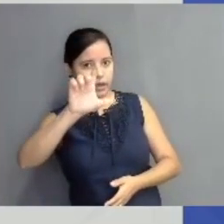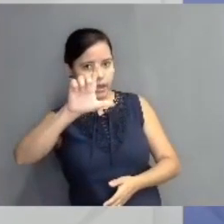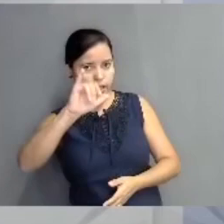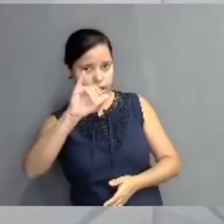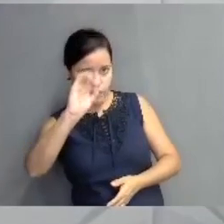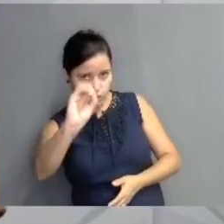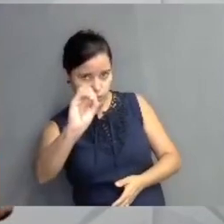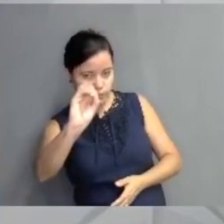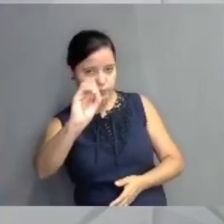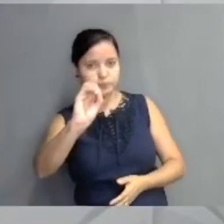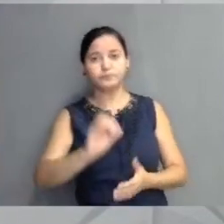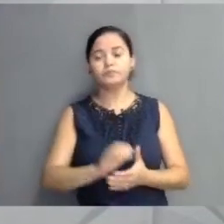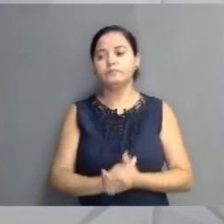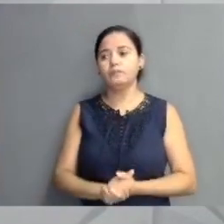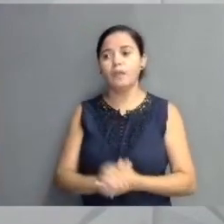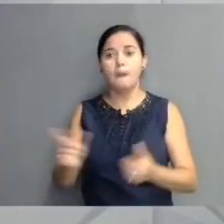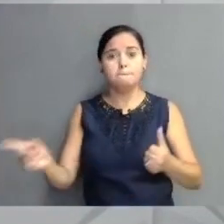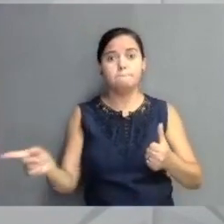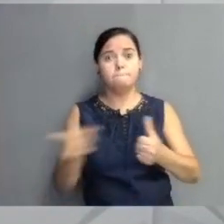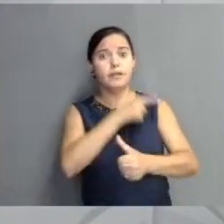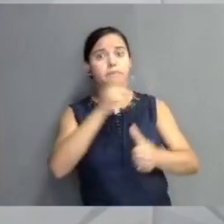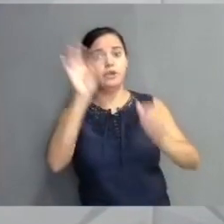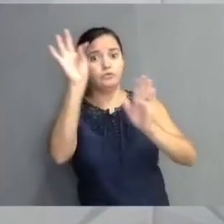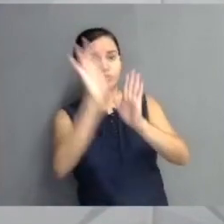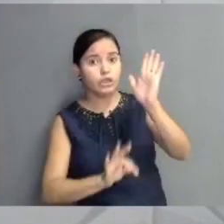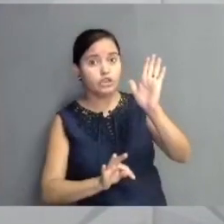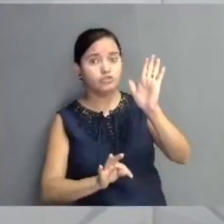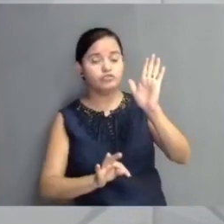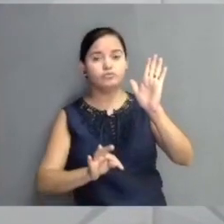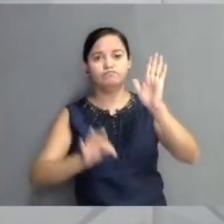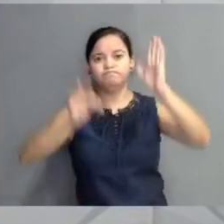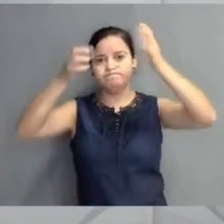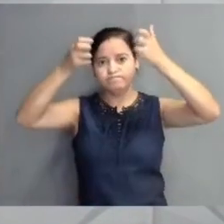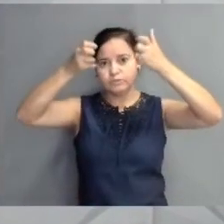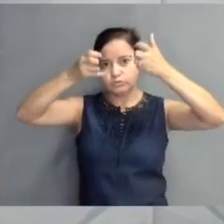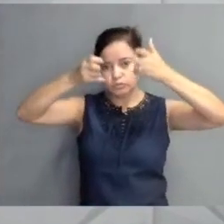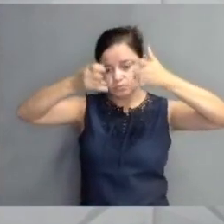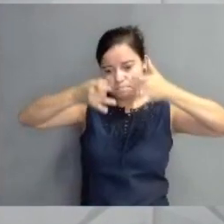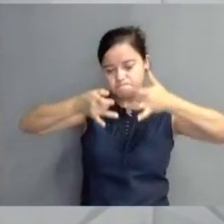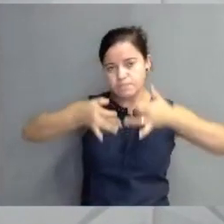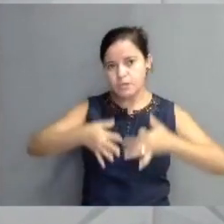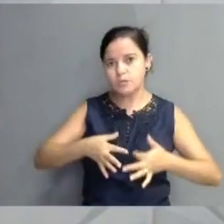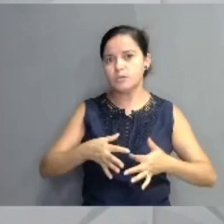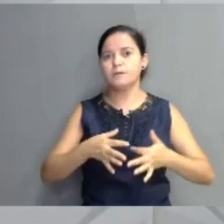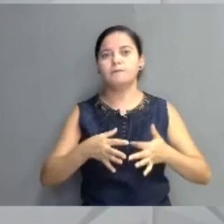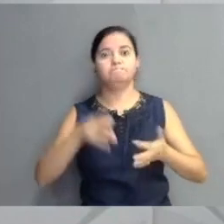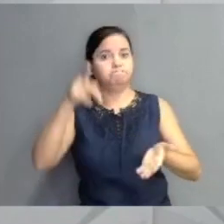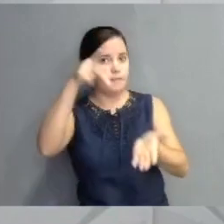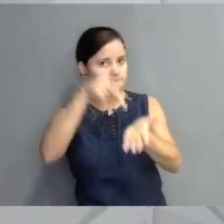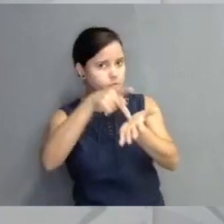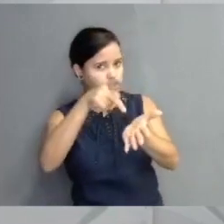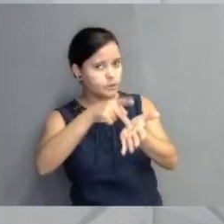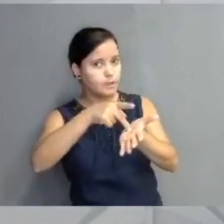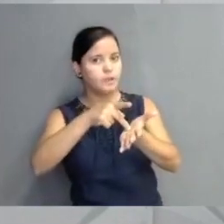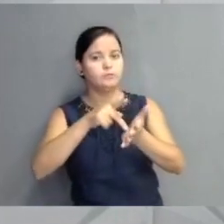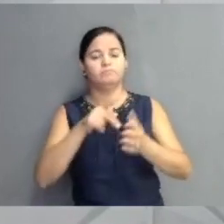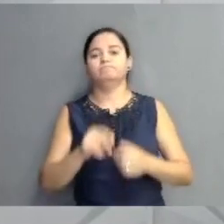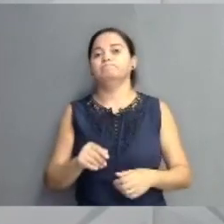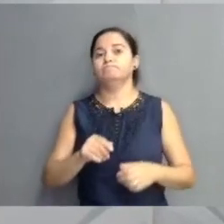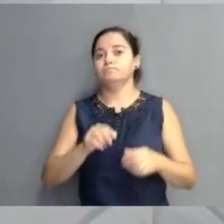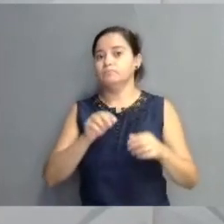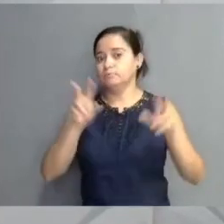aqui para mim esse primeiro texto, ele nos traz, né, ele fala para a gente, né, na verdade, sobre o